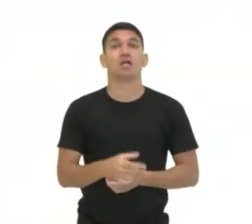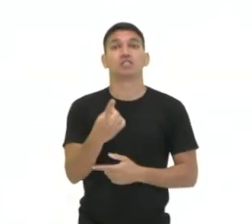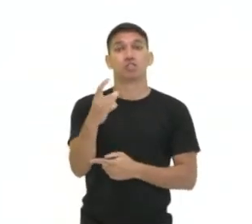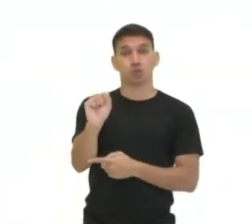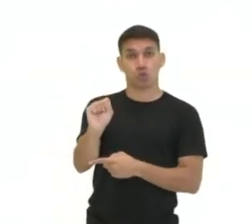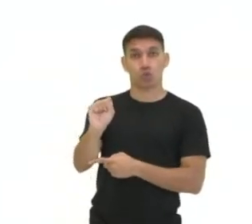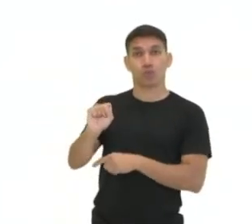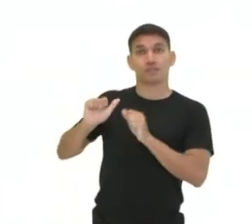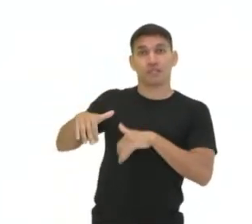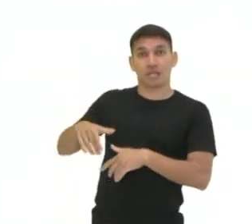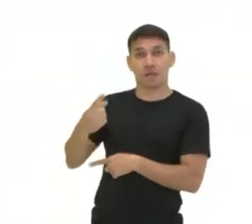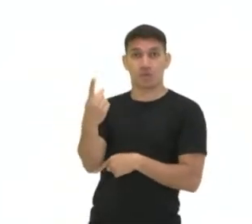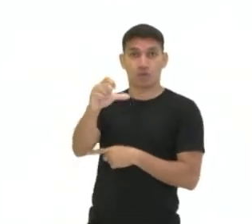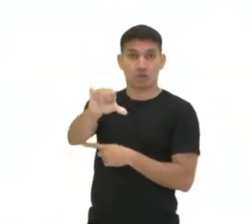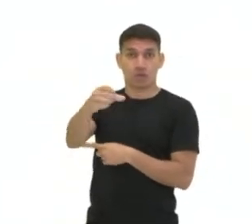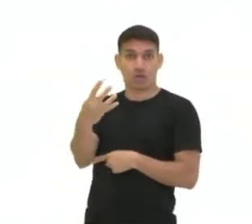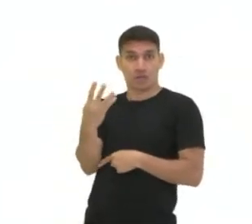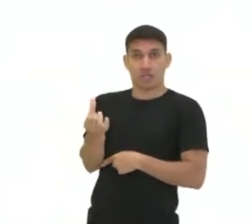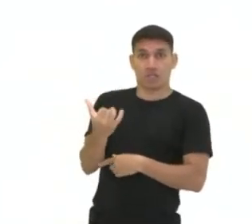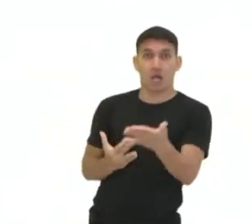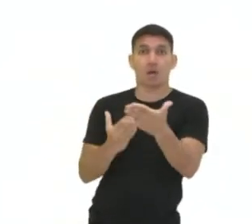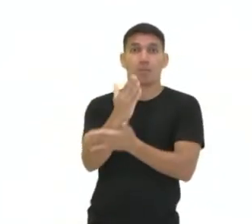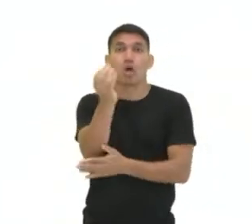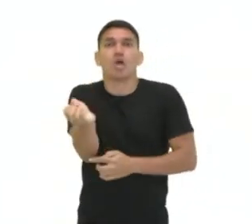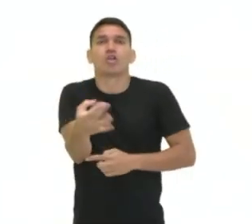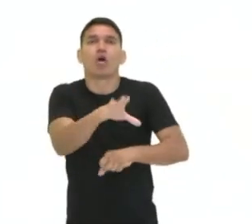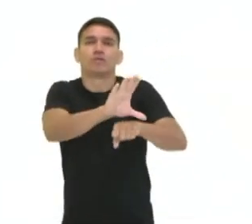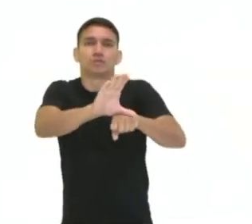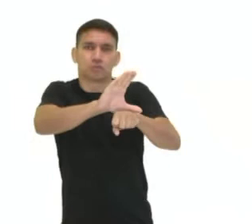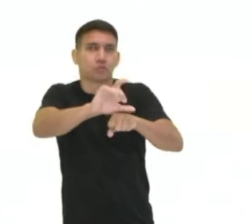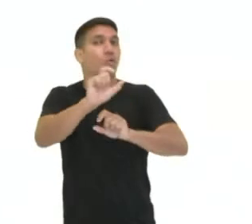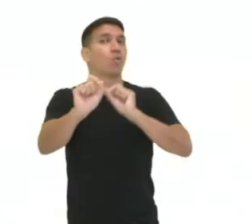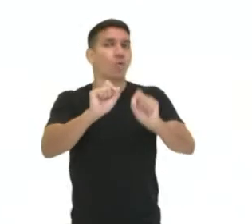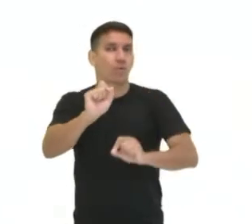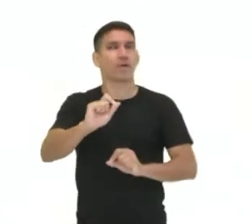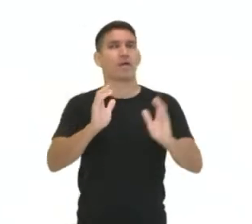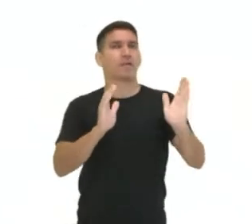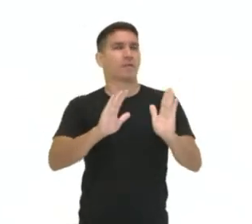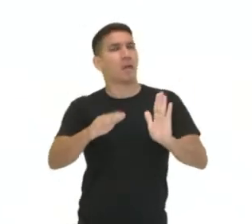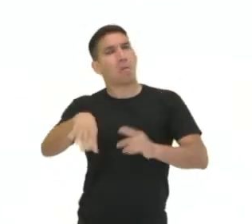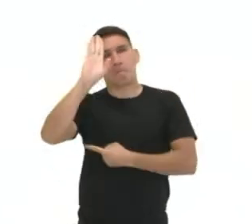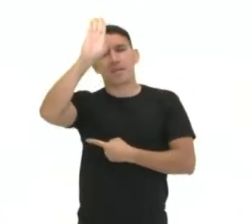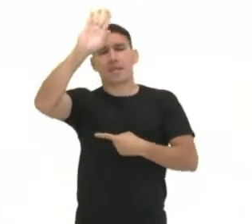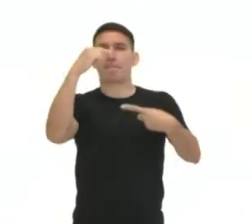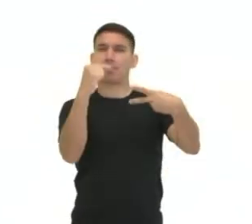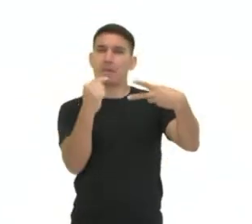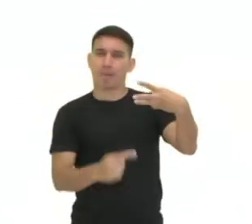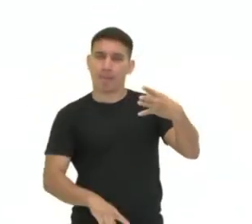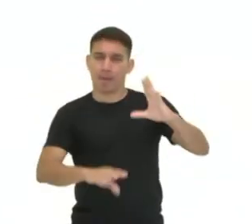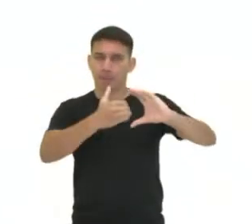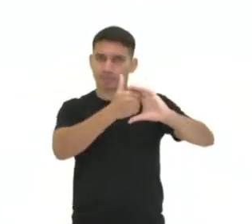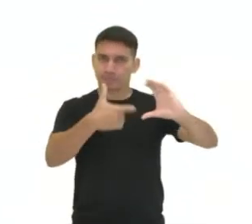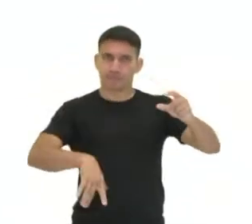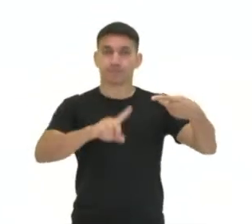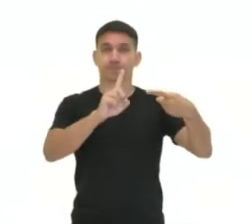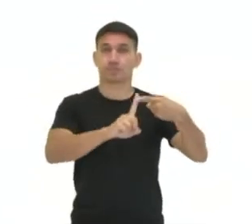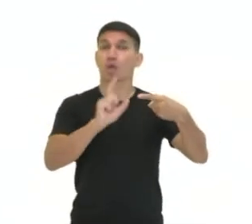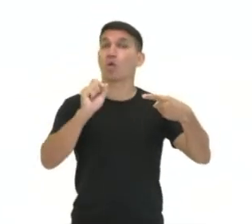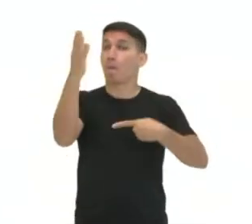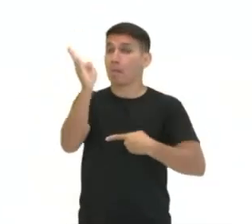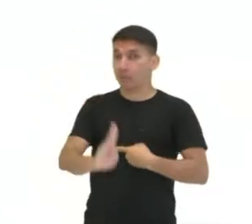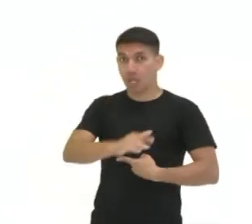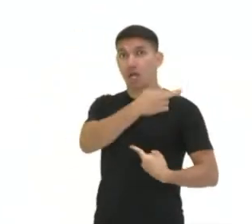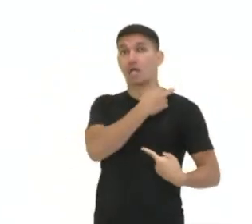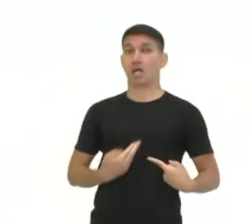setembro de 1946 foi aprovada uma nova Constituição. Entre suas principais características, primeiro, o Brasil seria uma